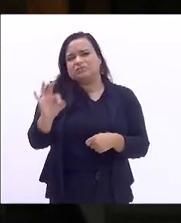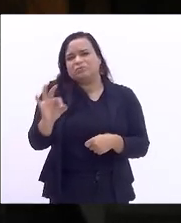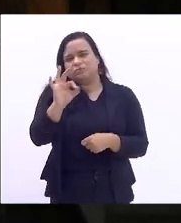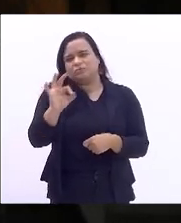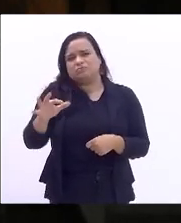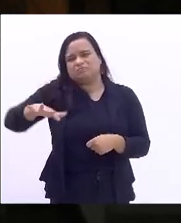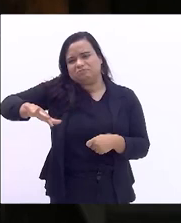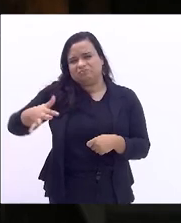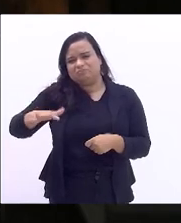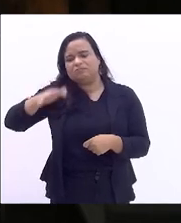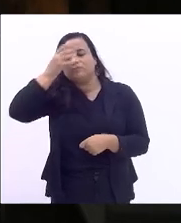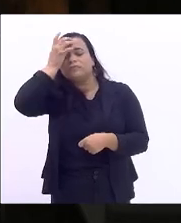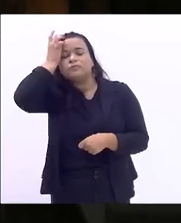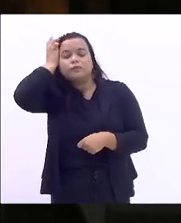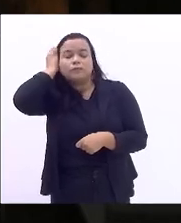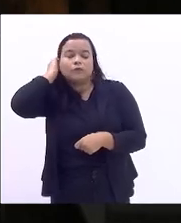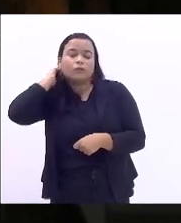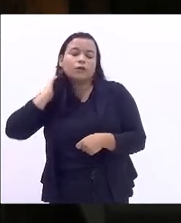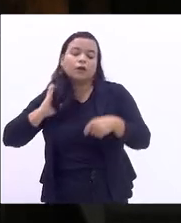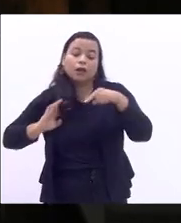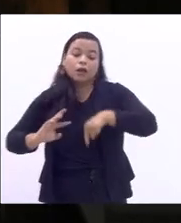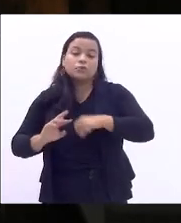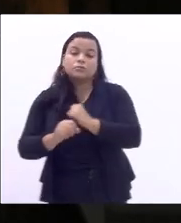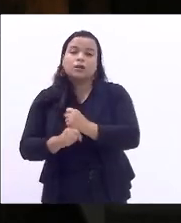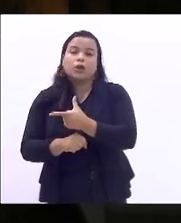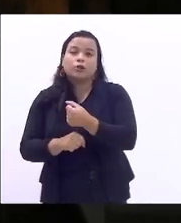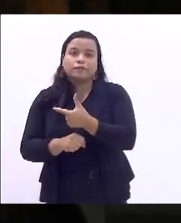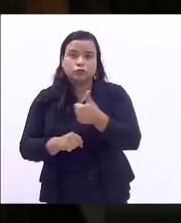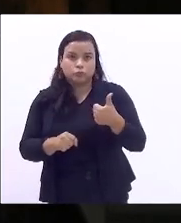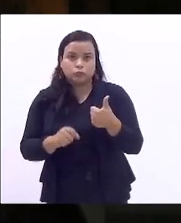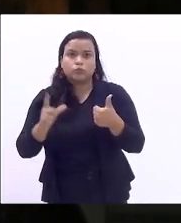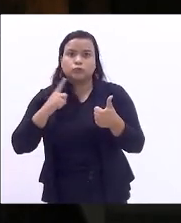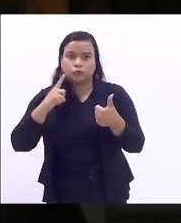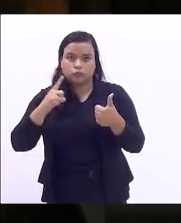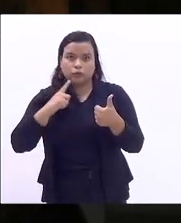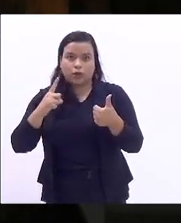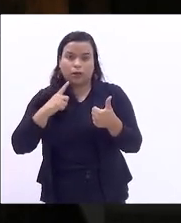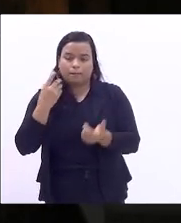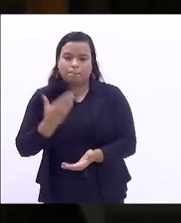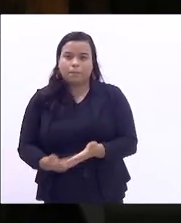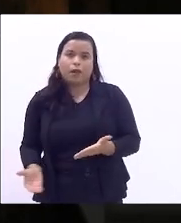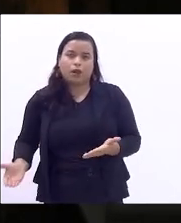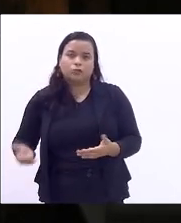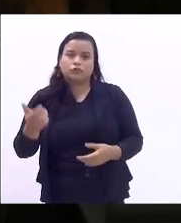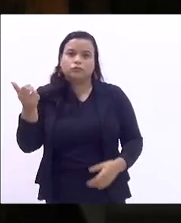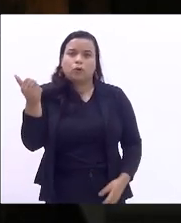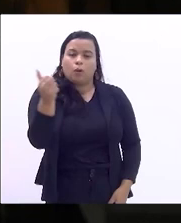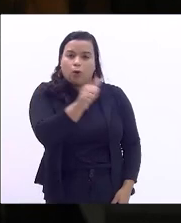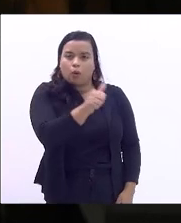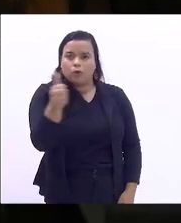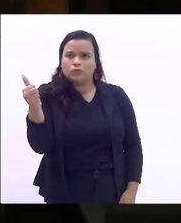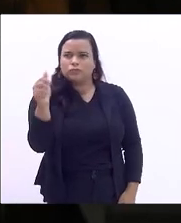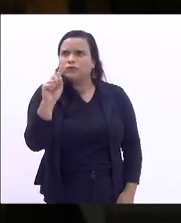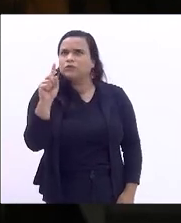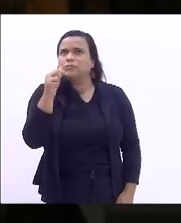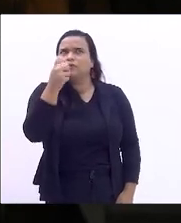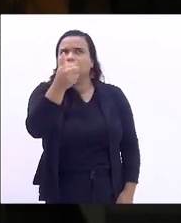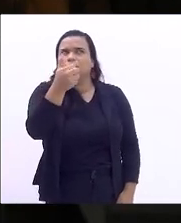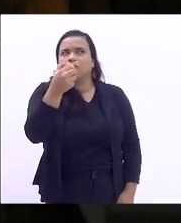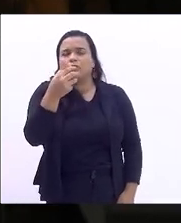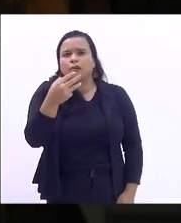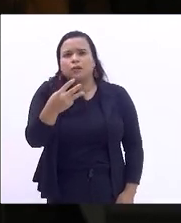média é só esse ano de 21 e iria para o ralo 11 11 não